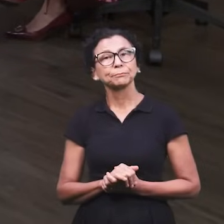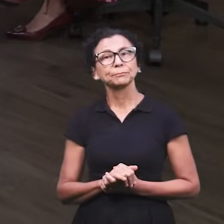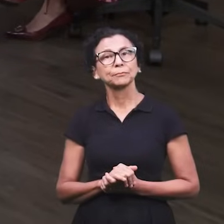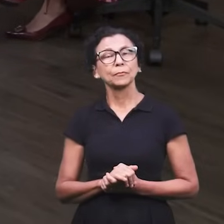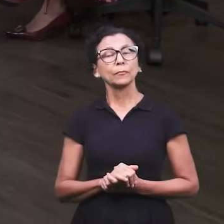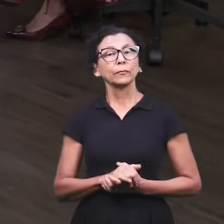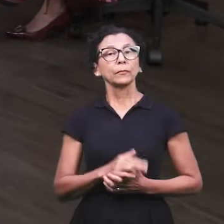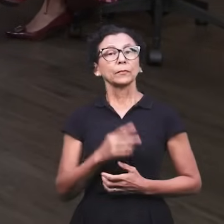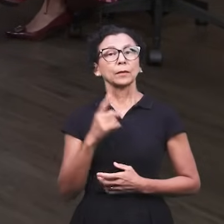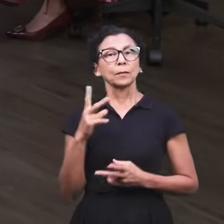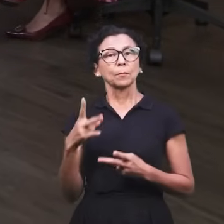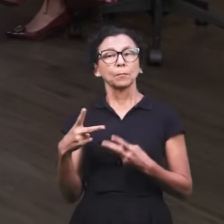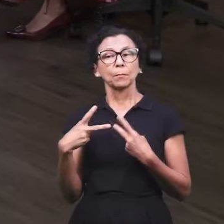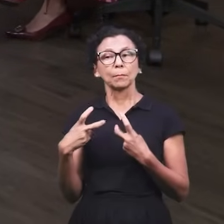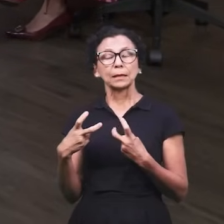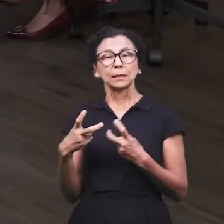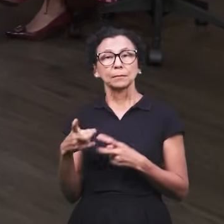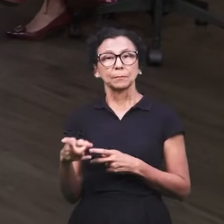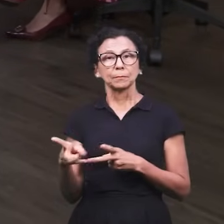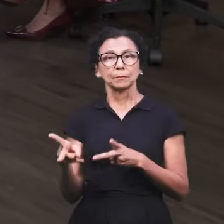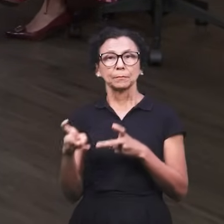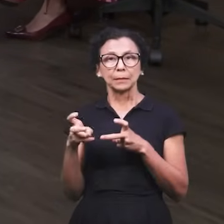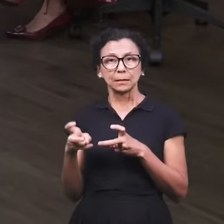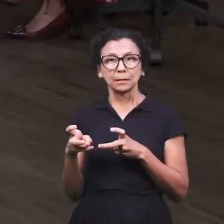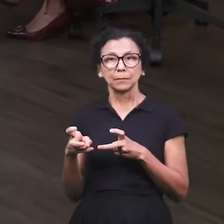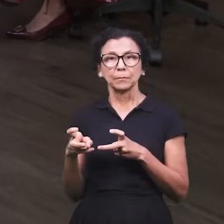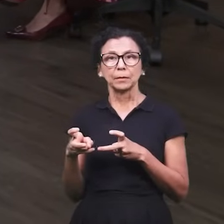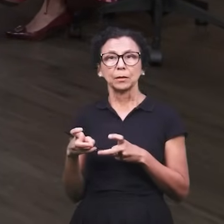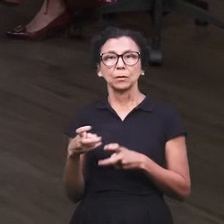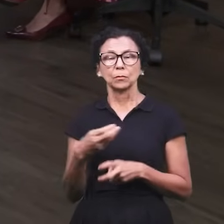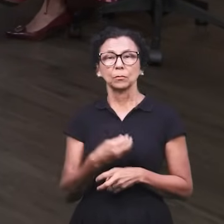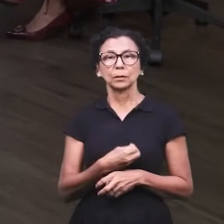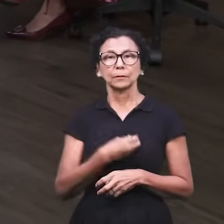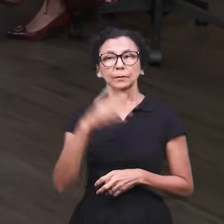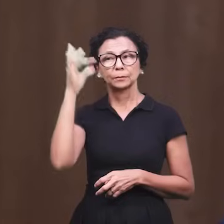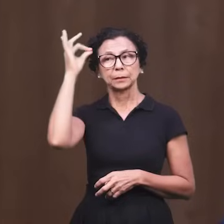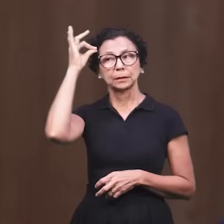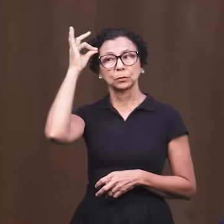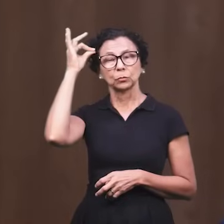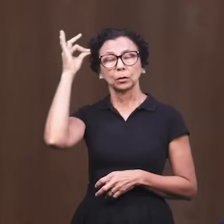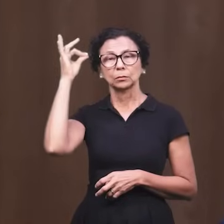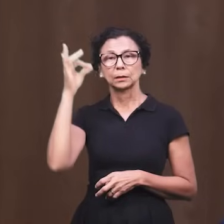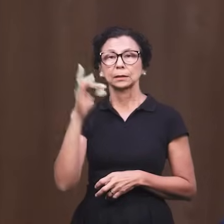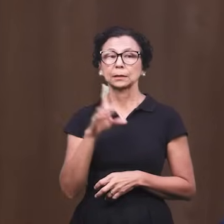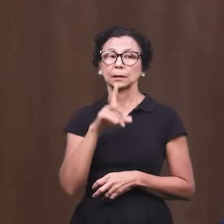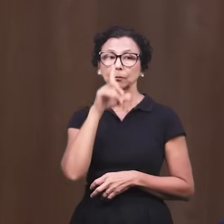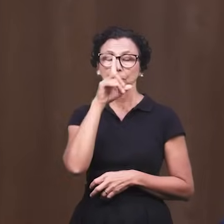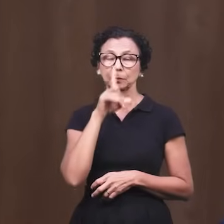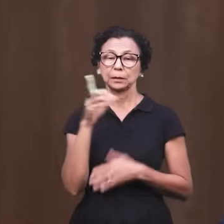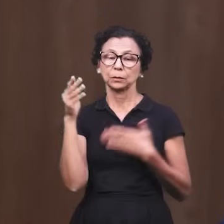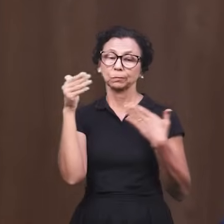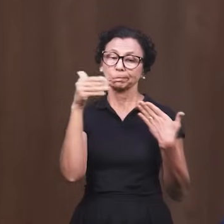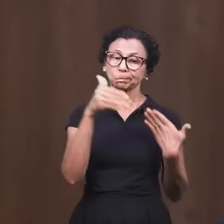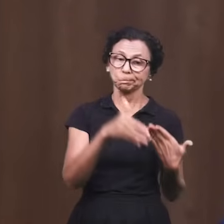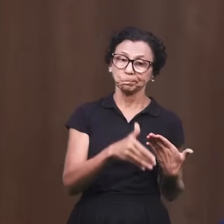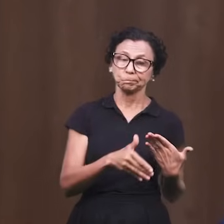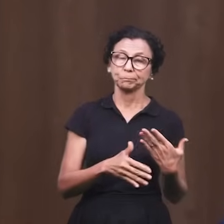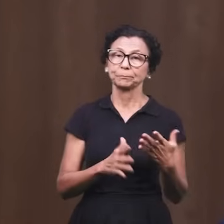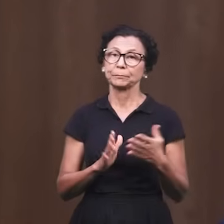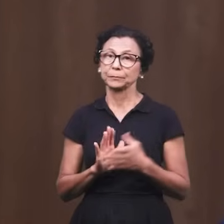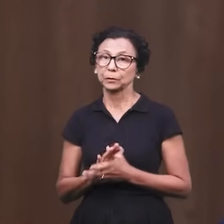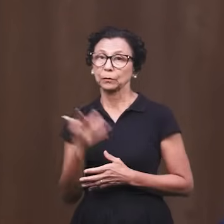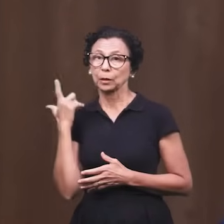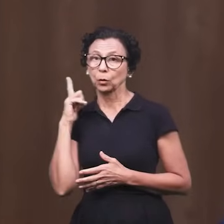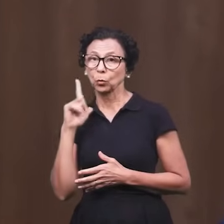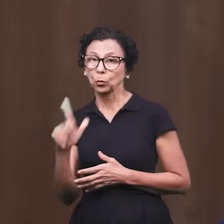e quando ela viu que a vida espiritual dela e o mais precioso, a alma dela estava correndo risco, ela ainda teve a sensibilidade